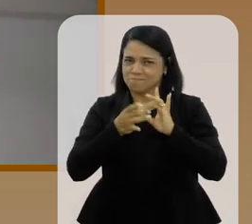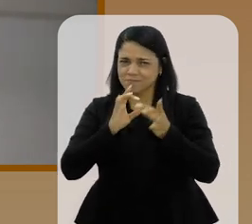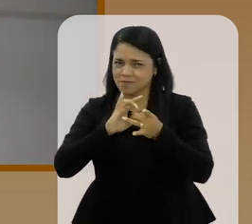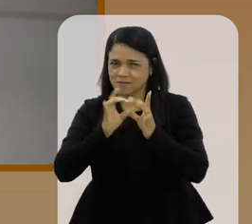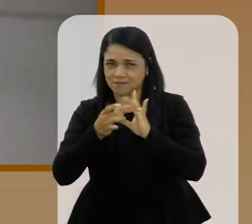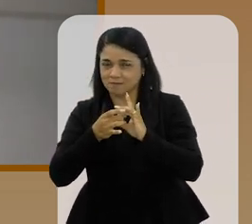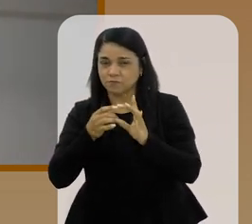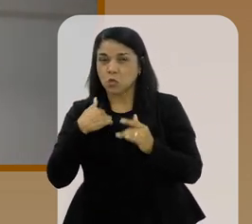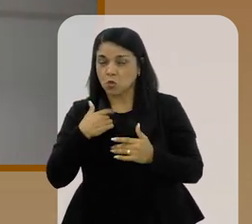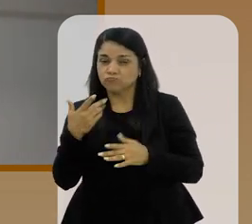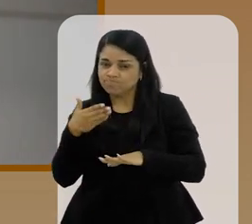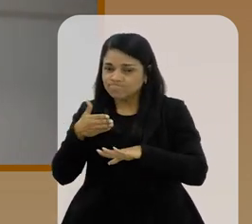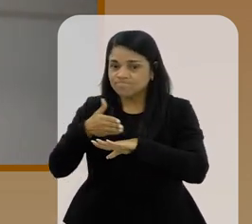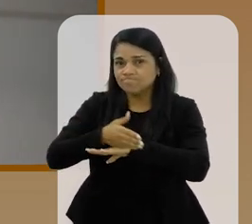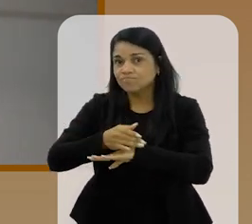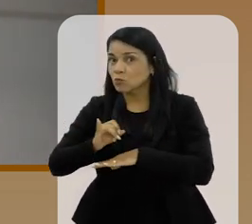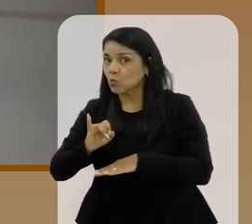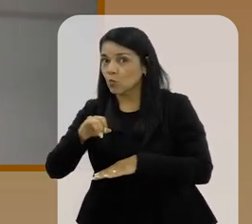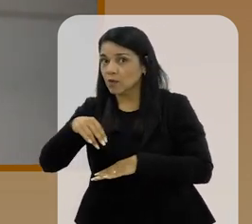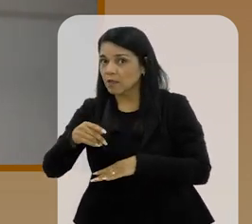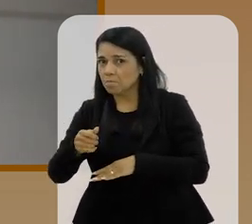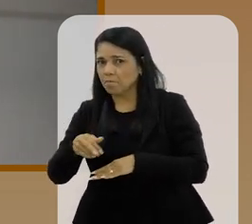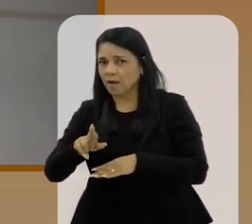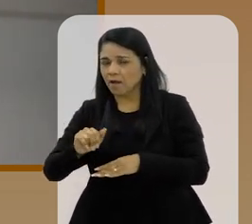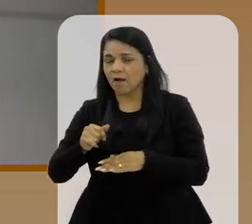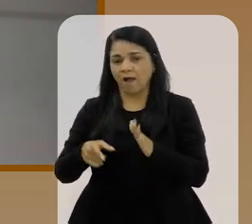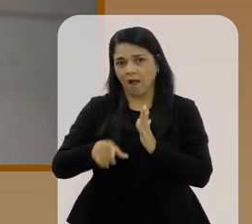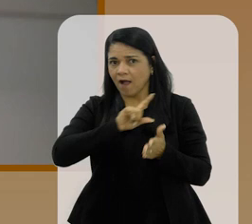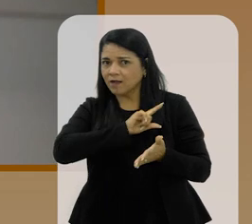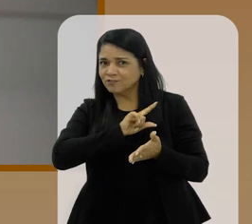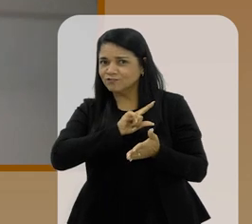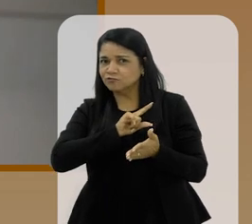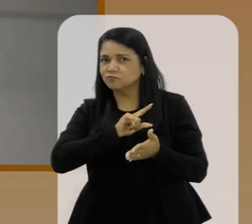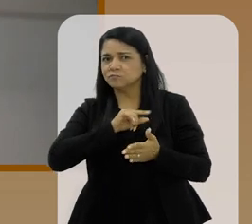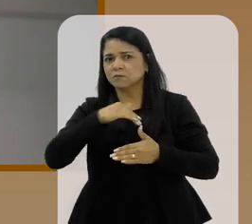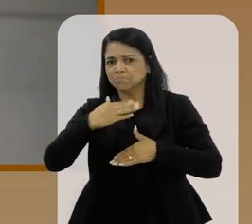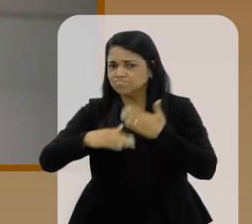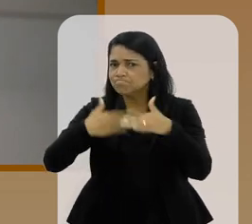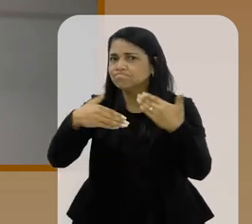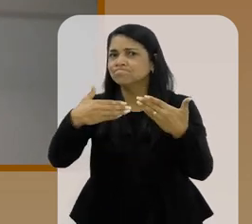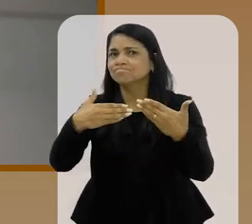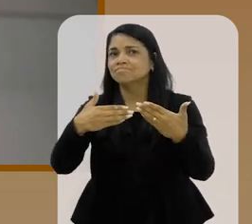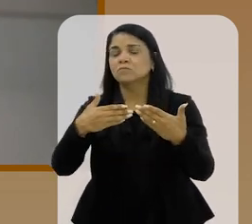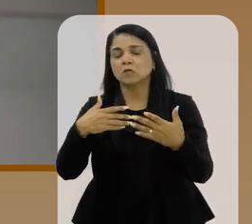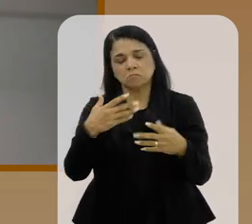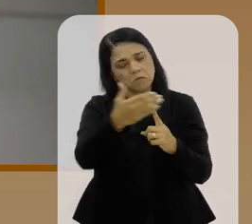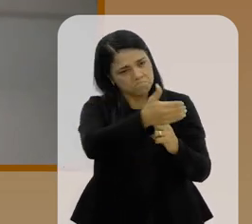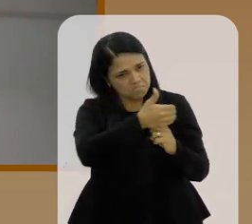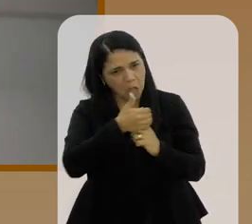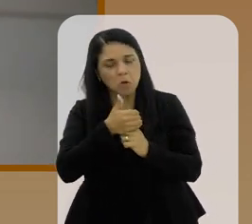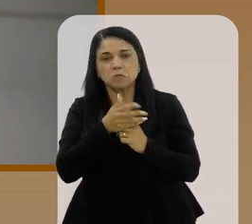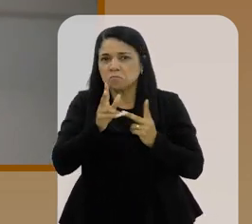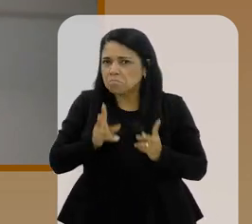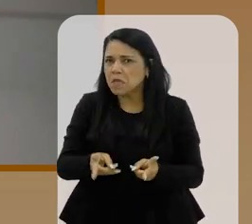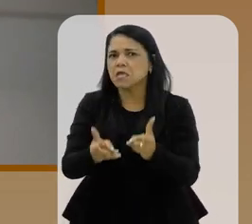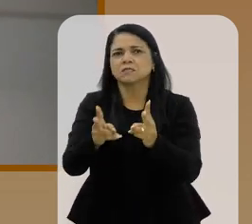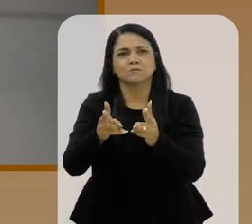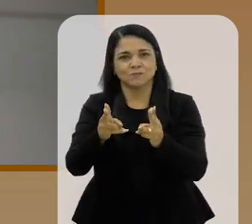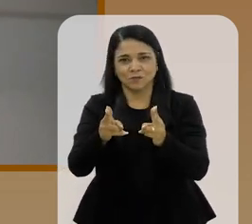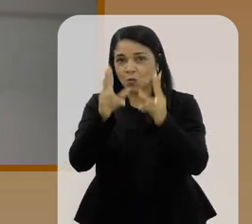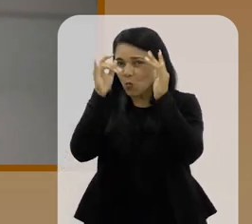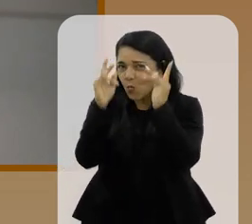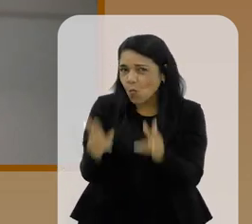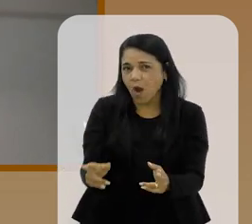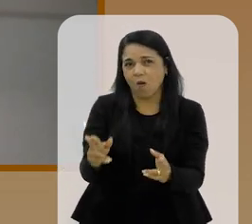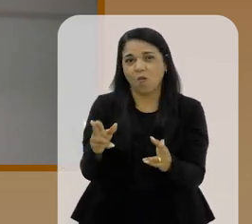que se eu tivesse chegado ao INPA por uma outra maneira, dependendo do desempenho, eu teria sido bem recebido de qualquer maneira.